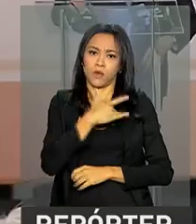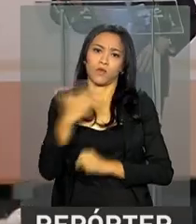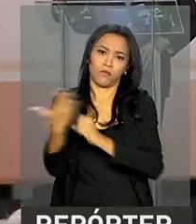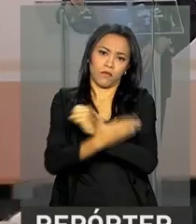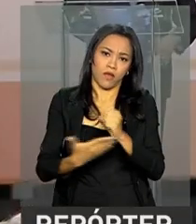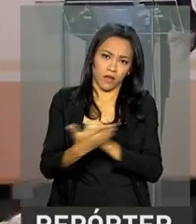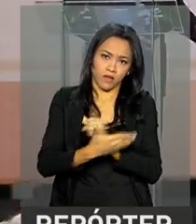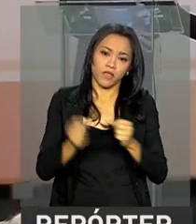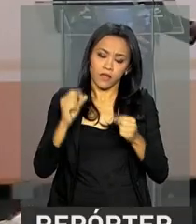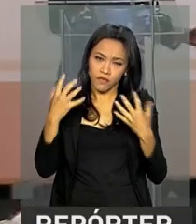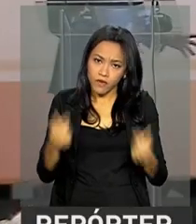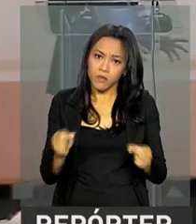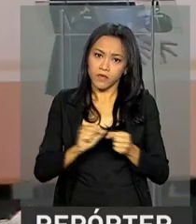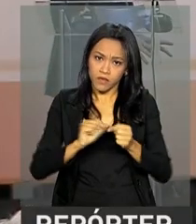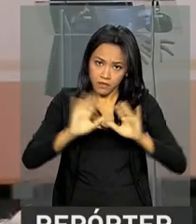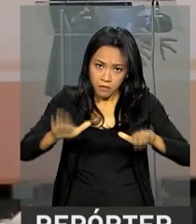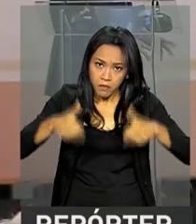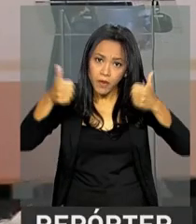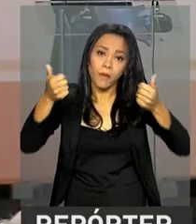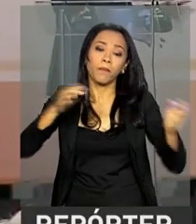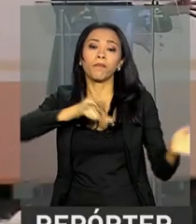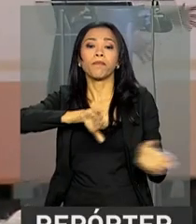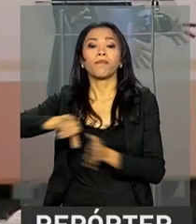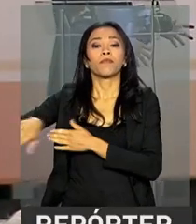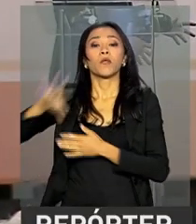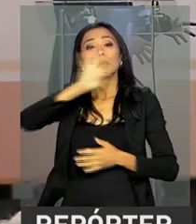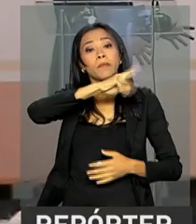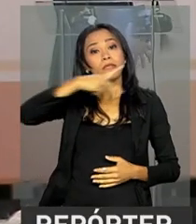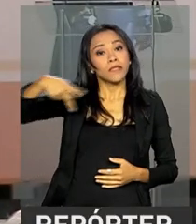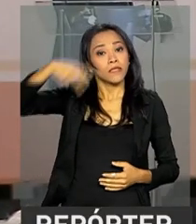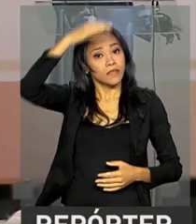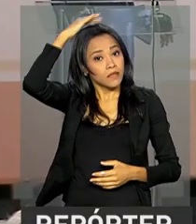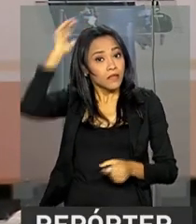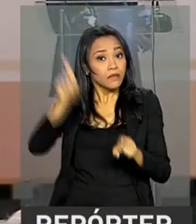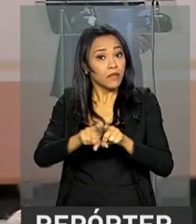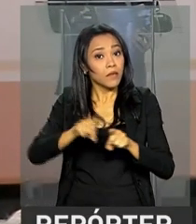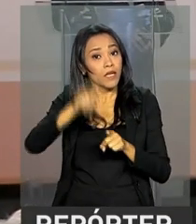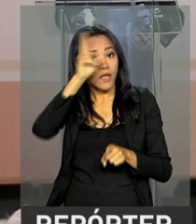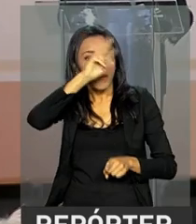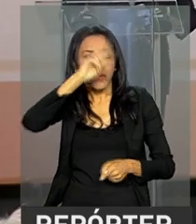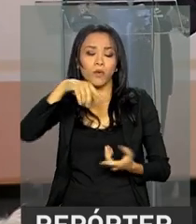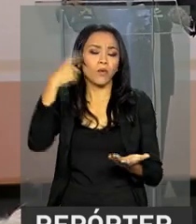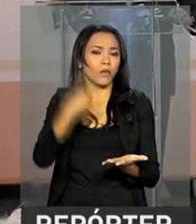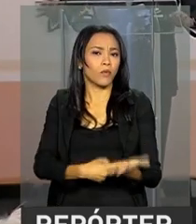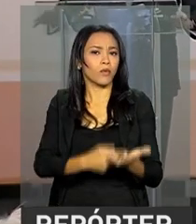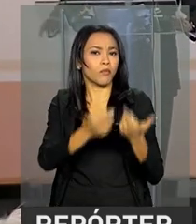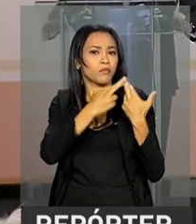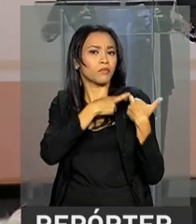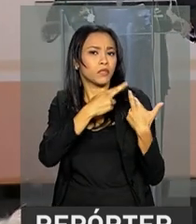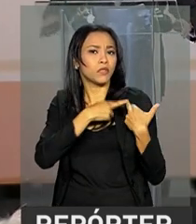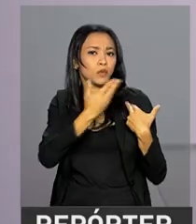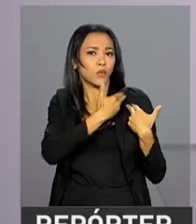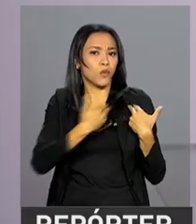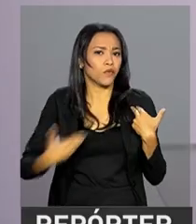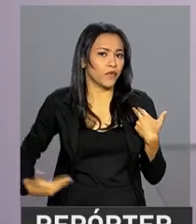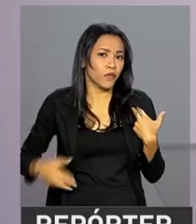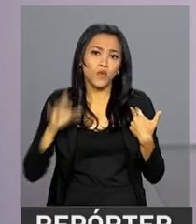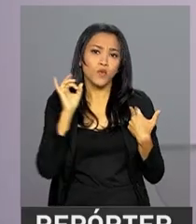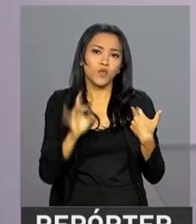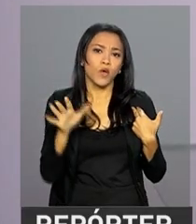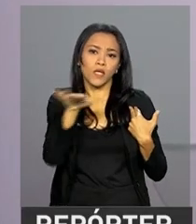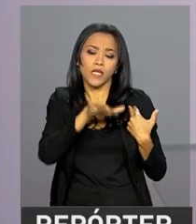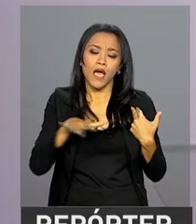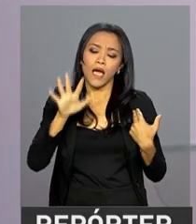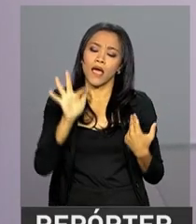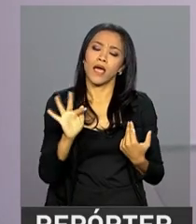vez melhor o presidente michel temer lembrou a preocupação do governo não só com a responsabilidade fiscal mas também com a social e você tem